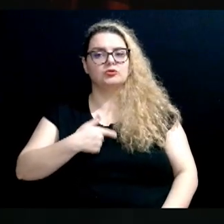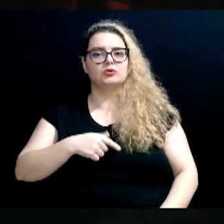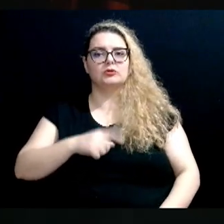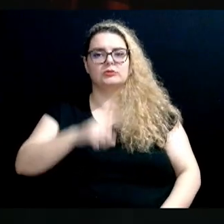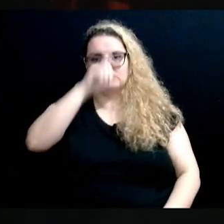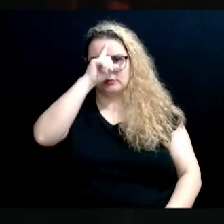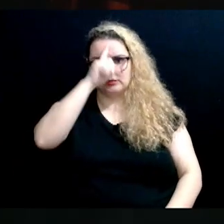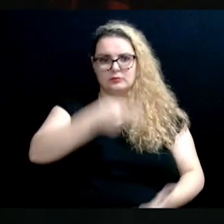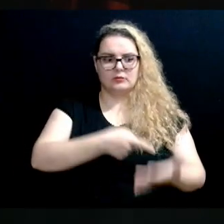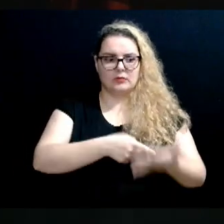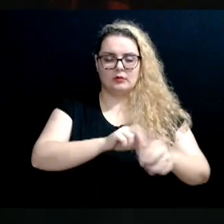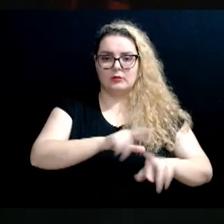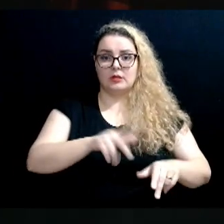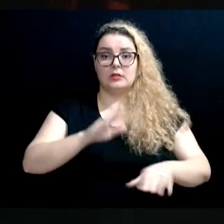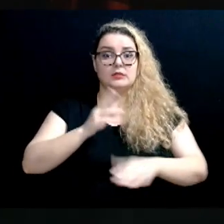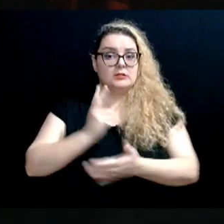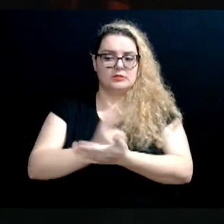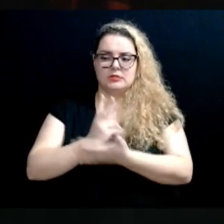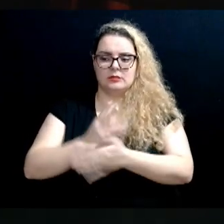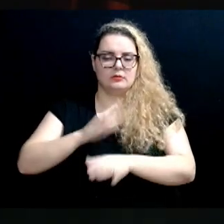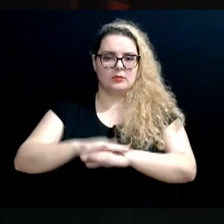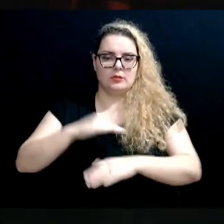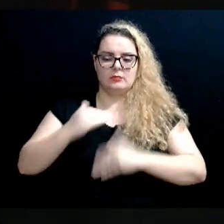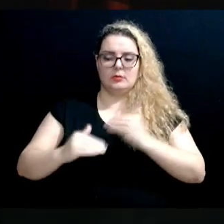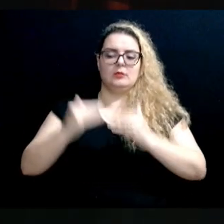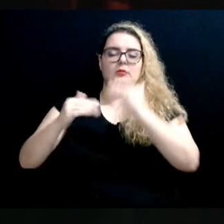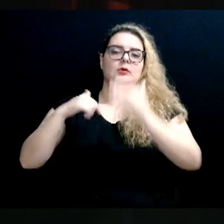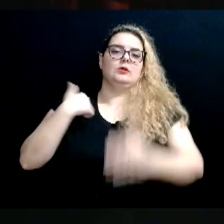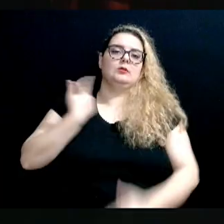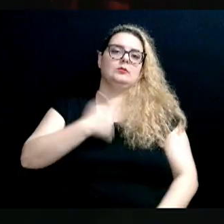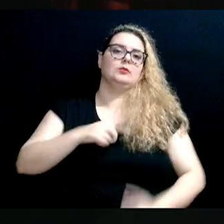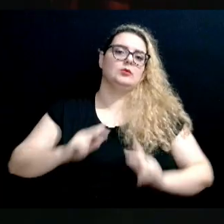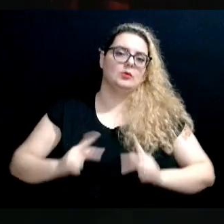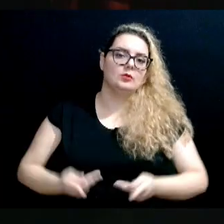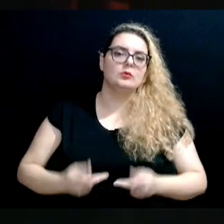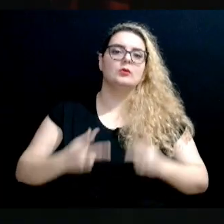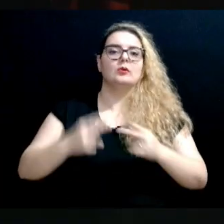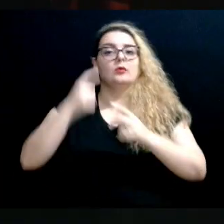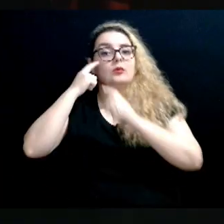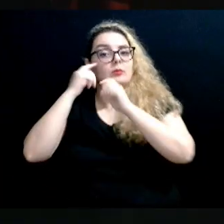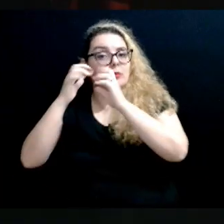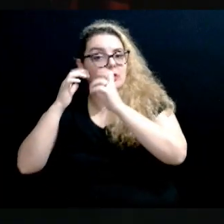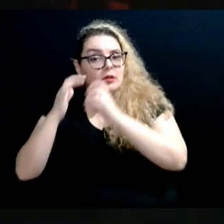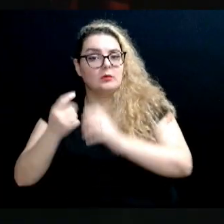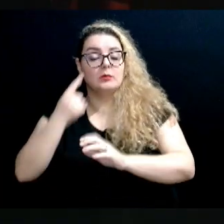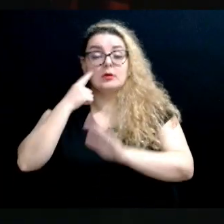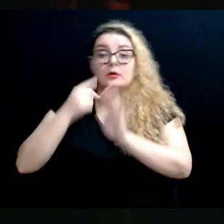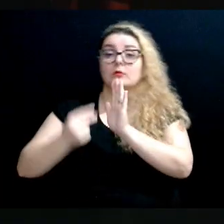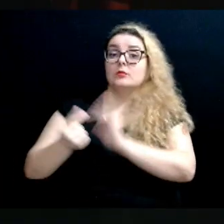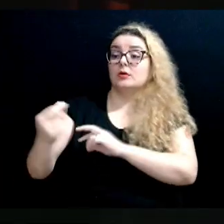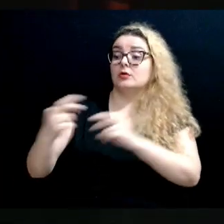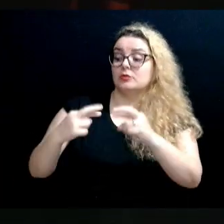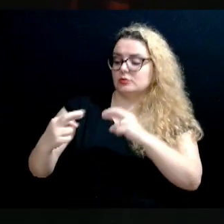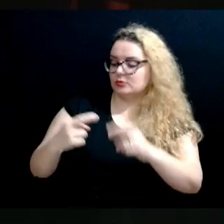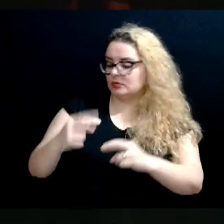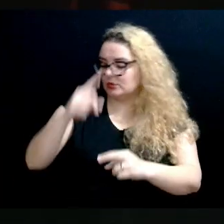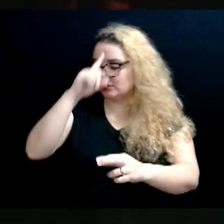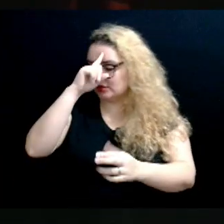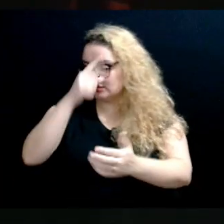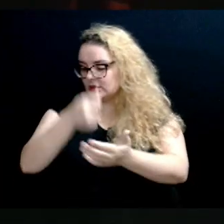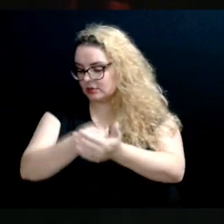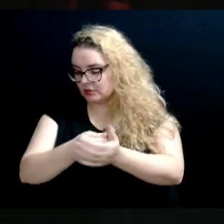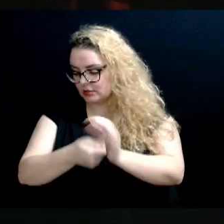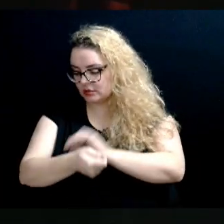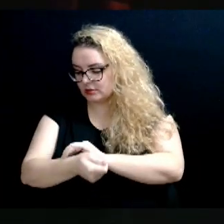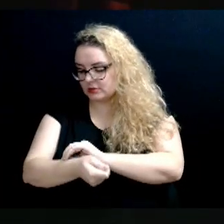sempre fizeram parte do desenvolvimento humano, como refletir, criar, analisar e tomar decisões? E você aí de